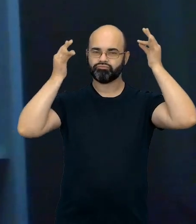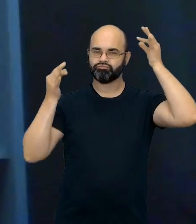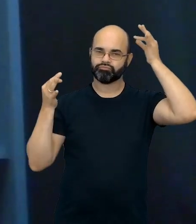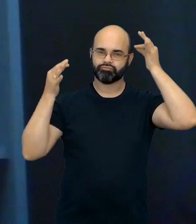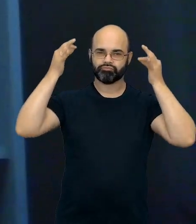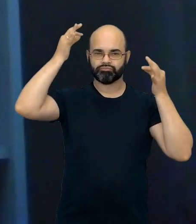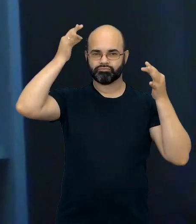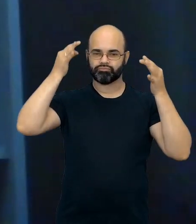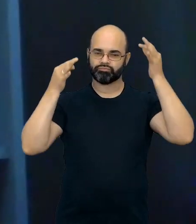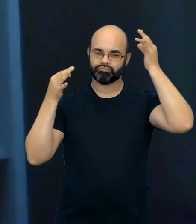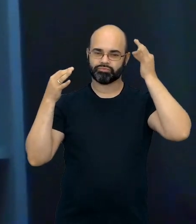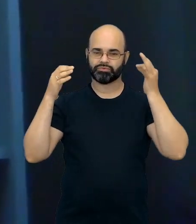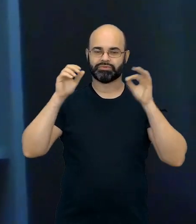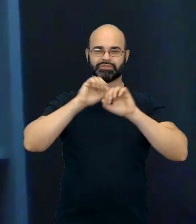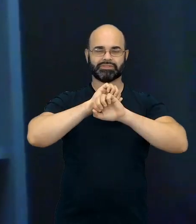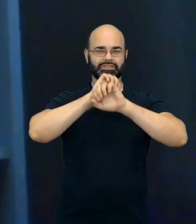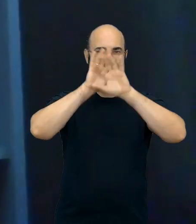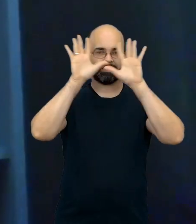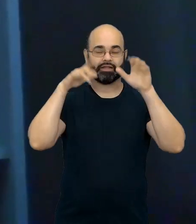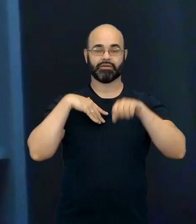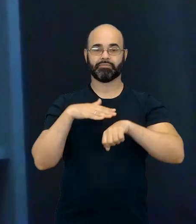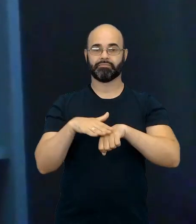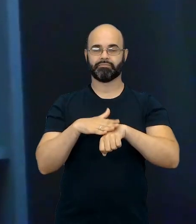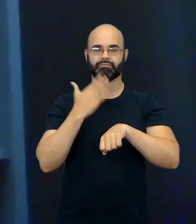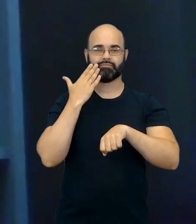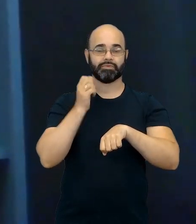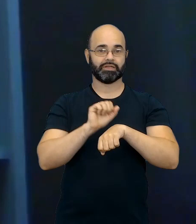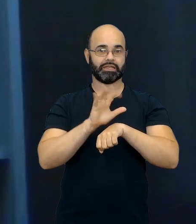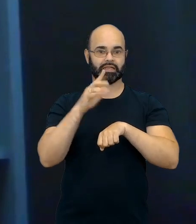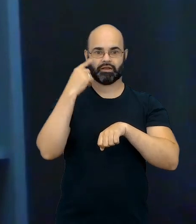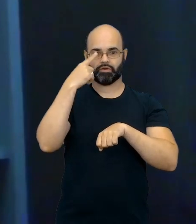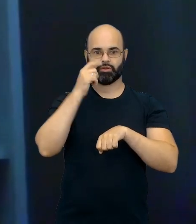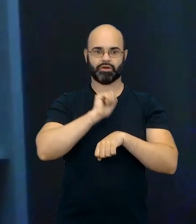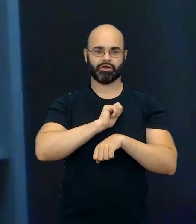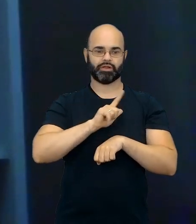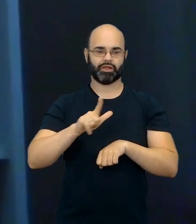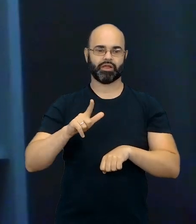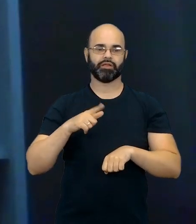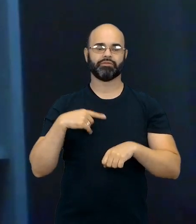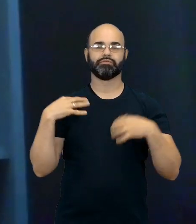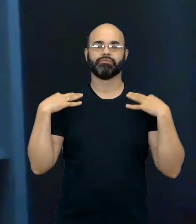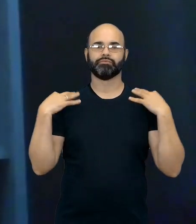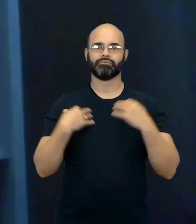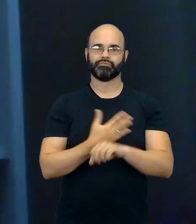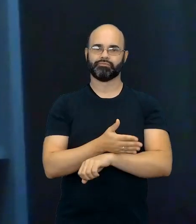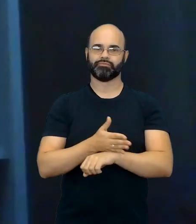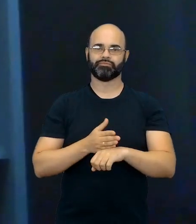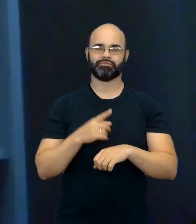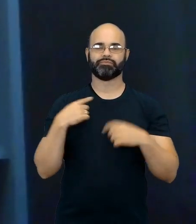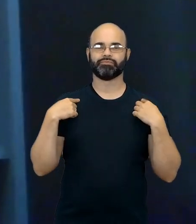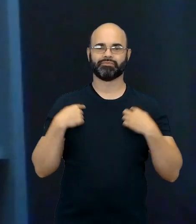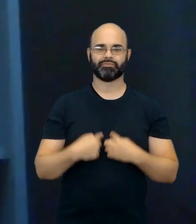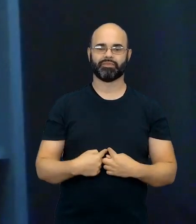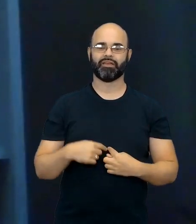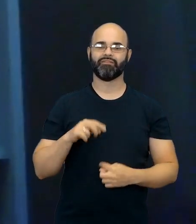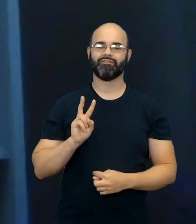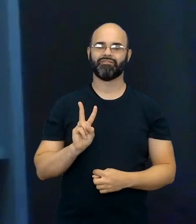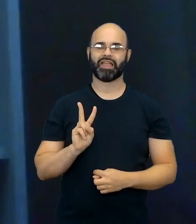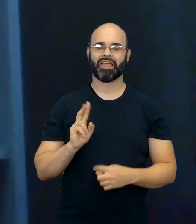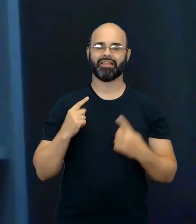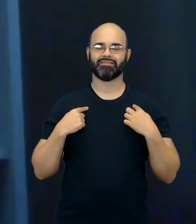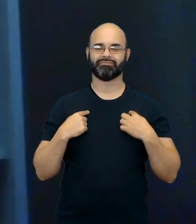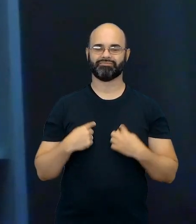azuis e estou vestindo uma blusa de mangas compridas, na verdade, com decote em V, e tem